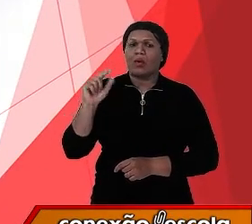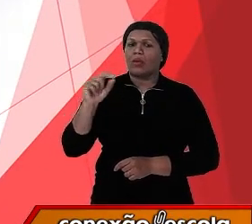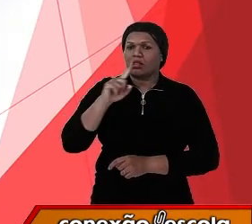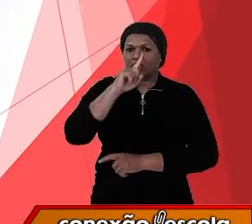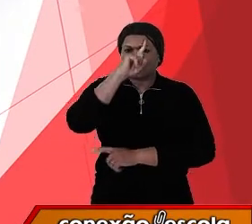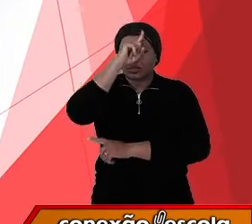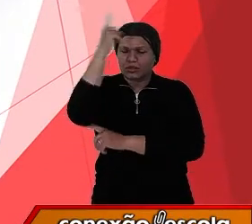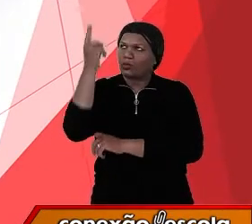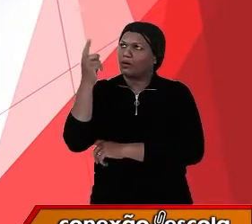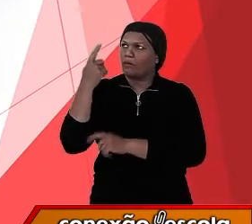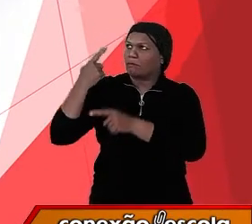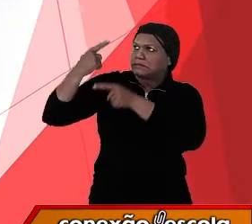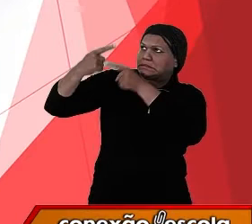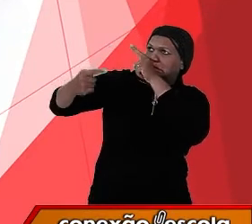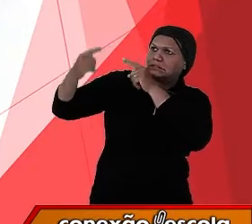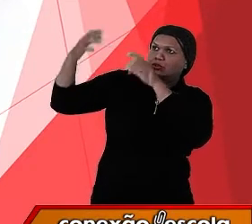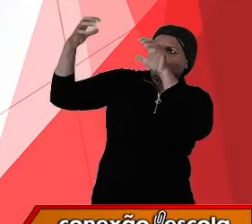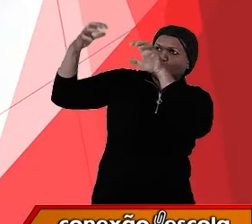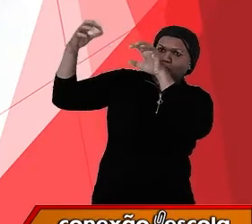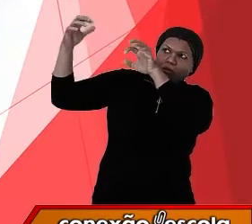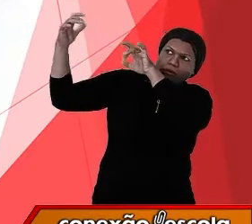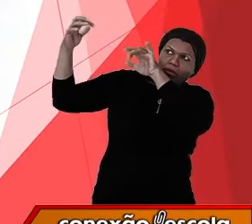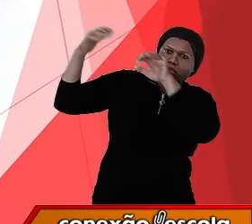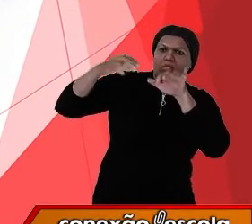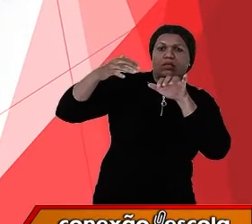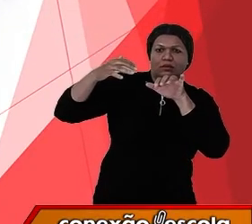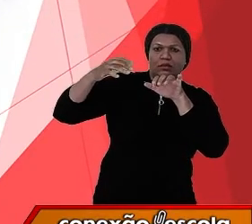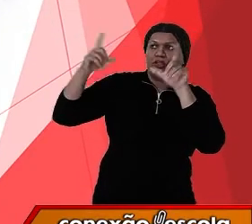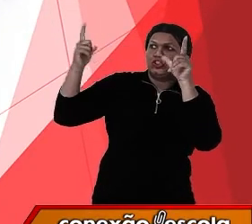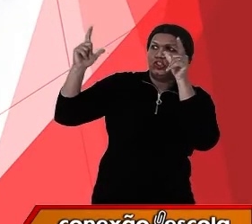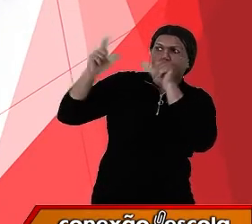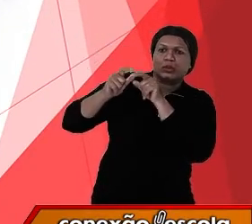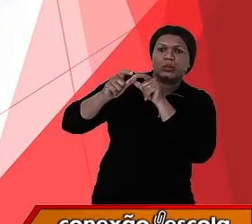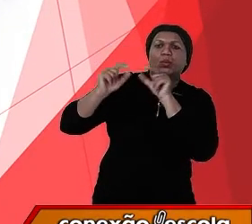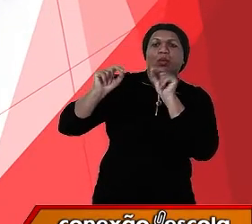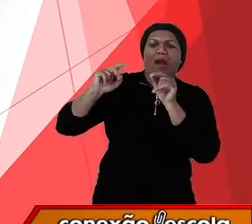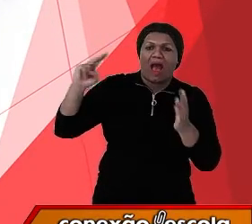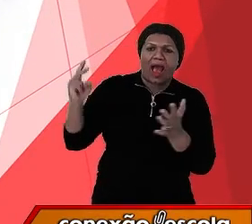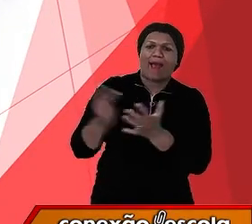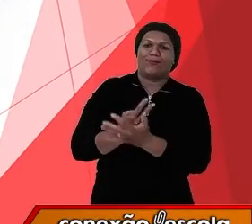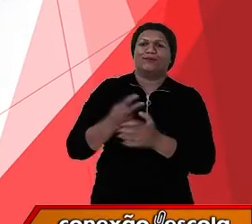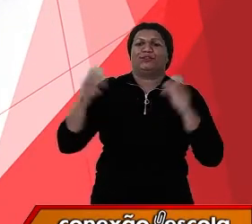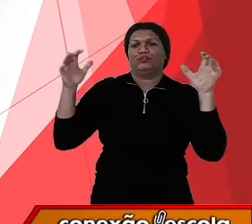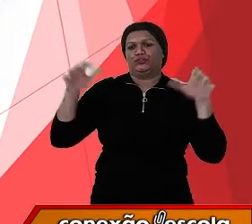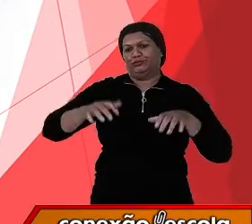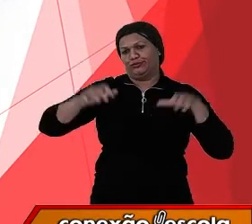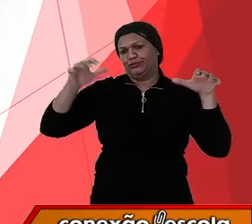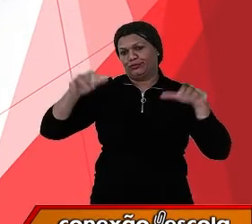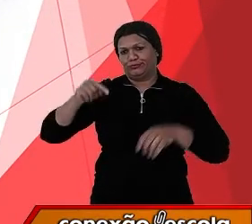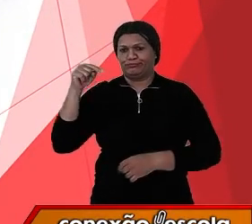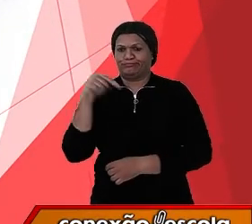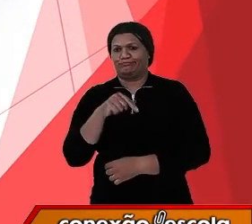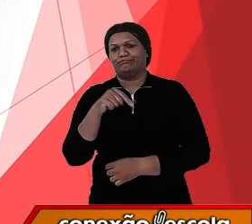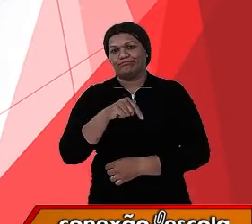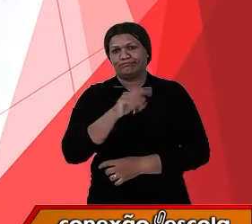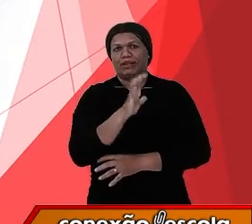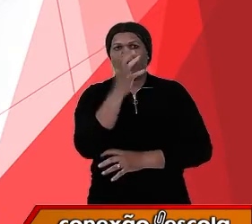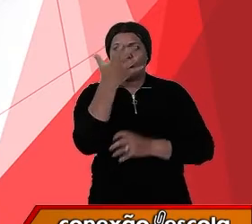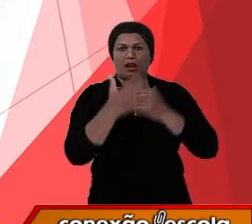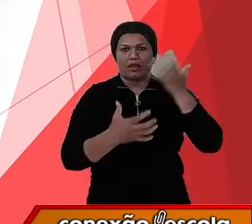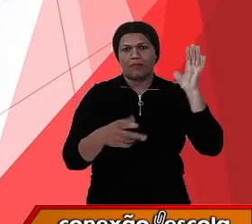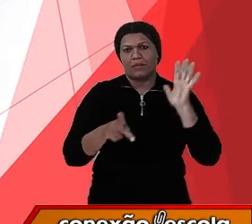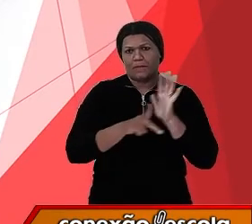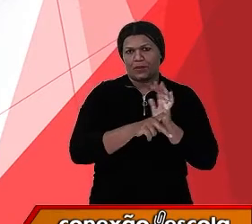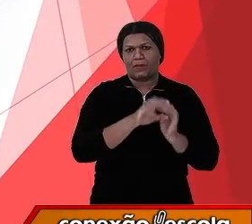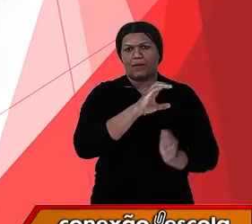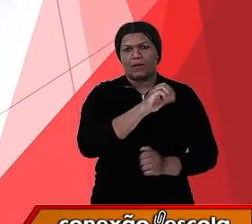nuvens carregadas de umidade e por sua vez reduz a ocorrência de chuva nesse domínio